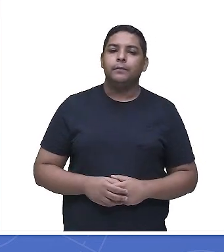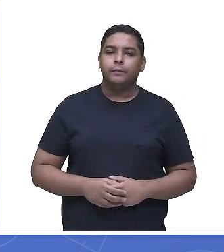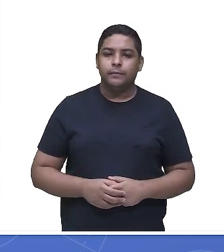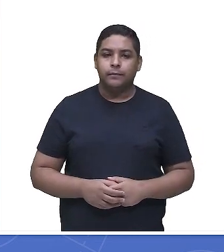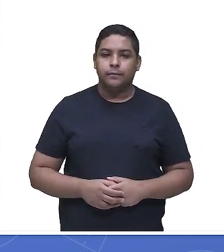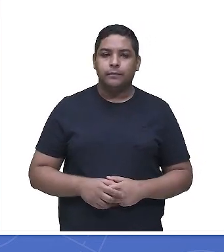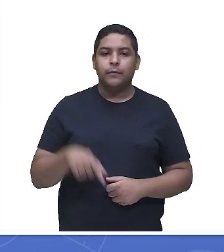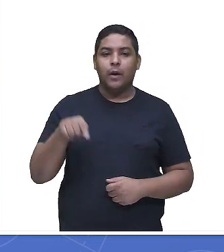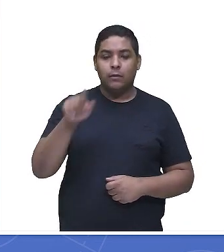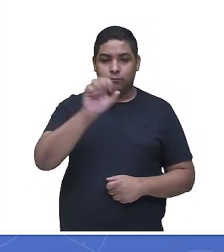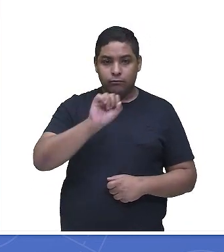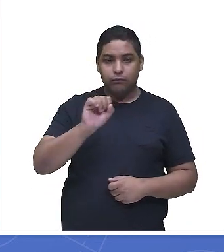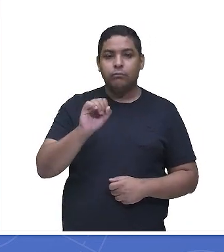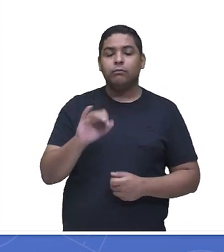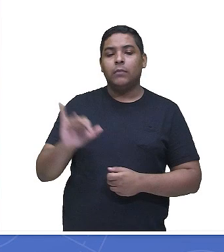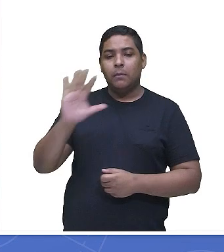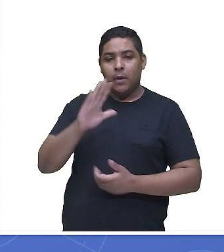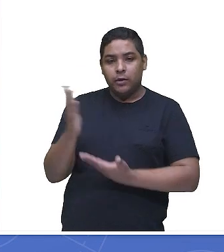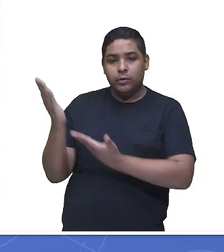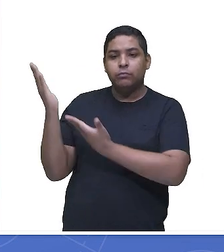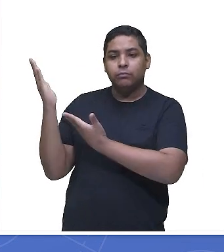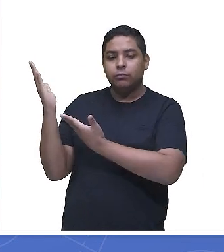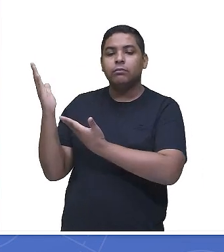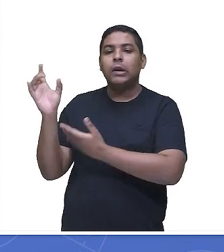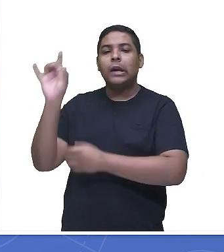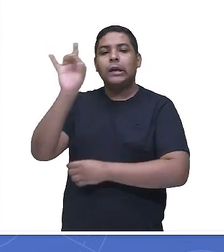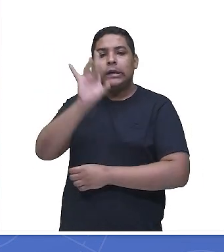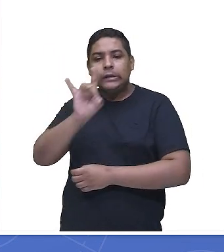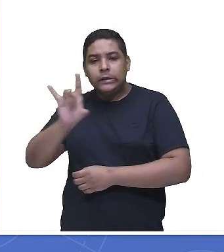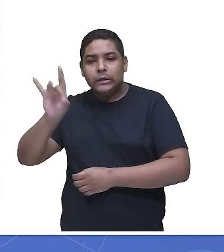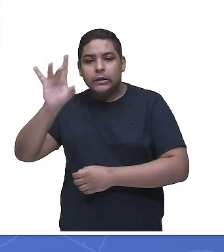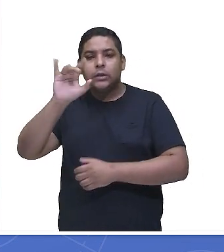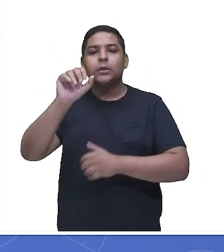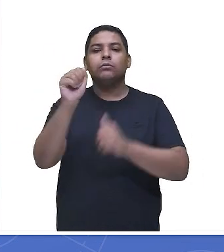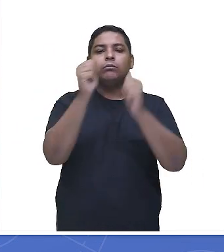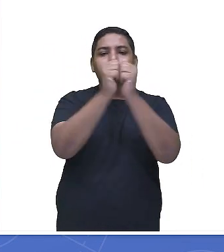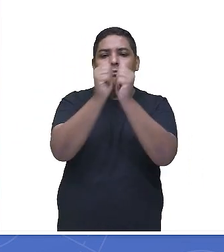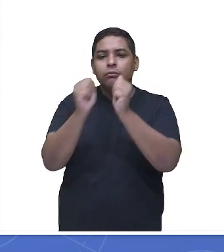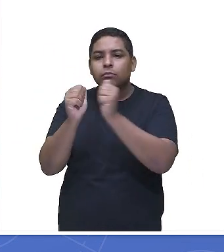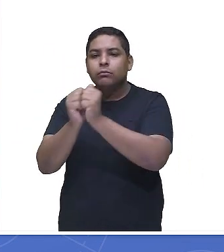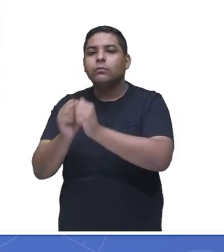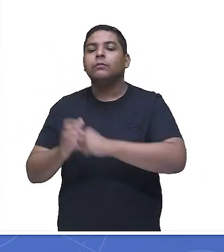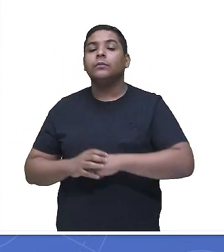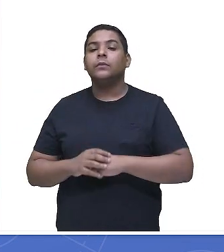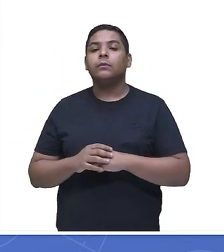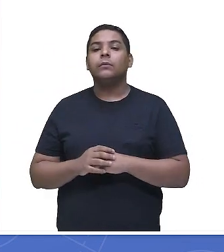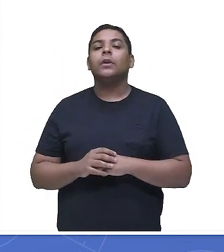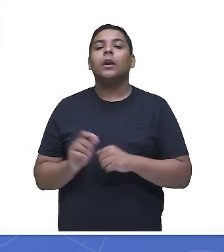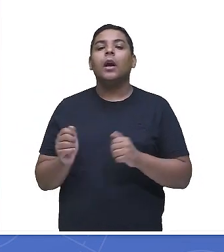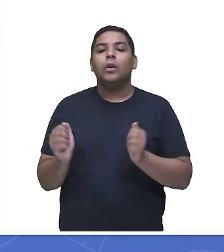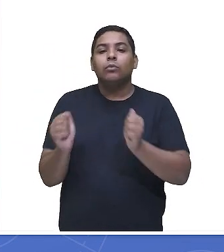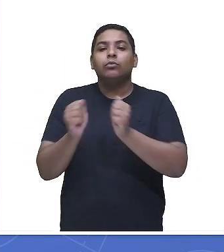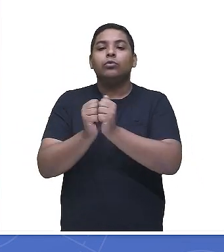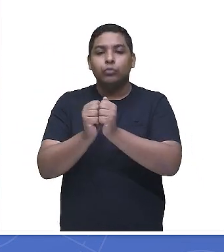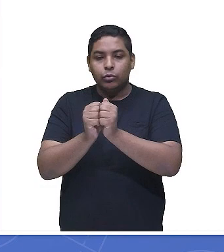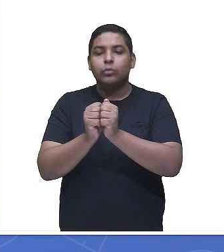átomos ligados. Então, átomo, reunião de átomos, moléculas, reunião de moléculas, organela.